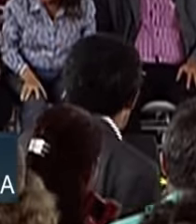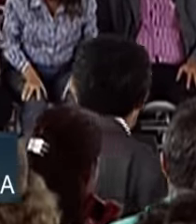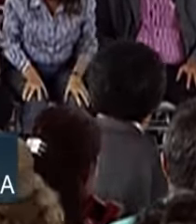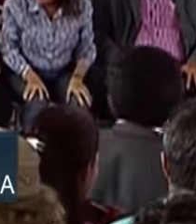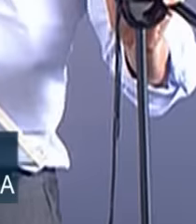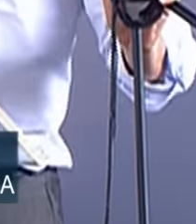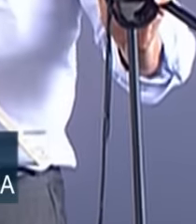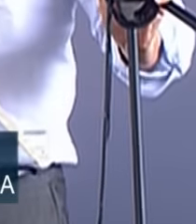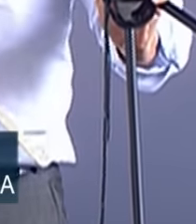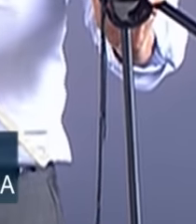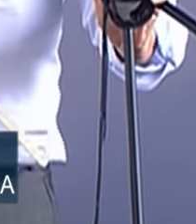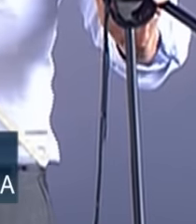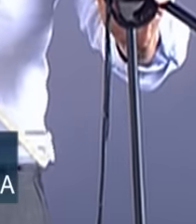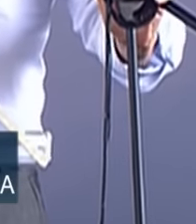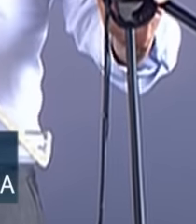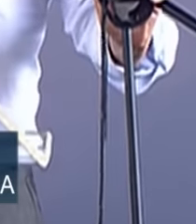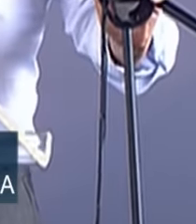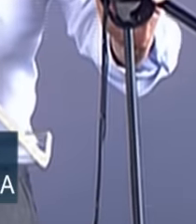Bom dia, gente.